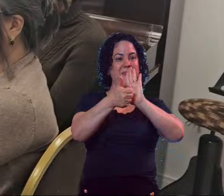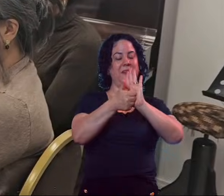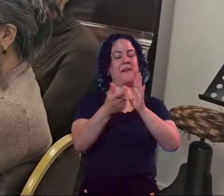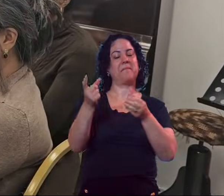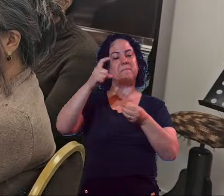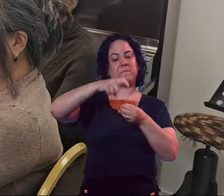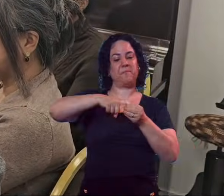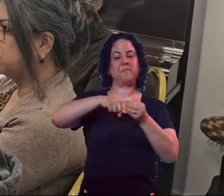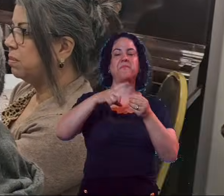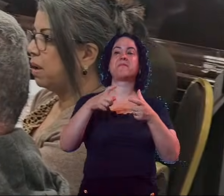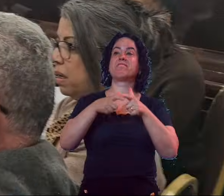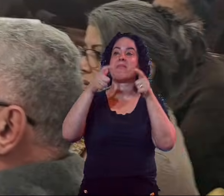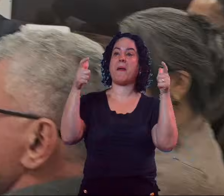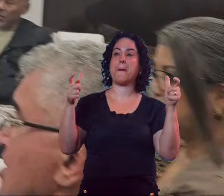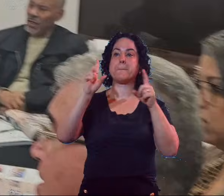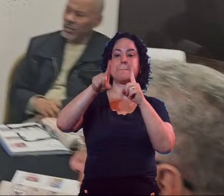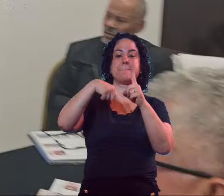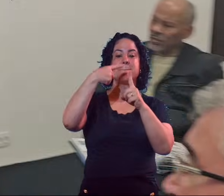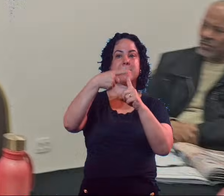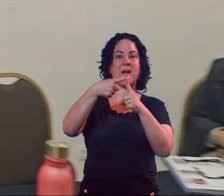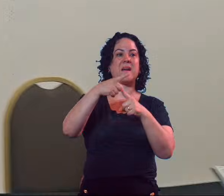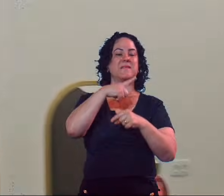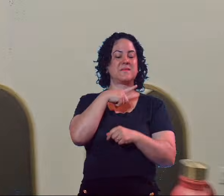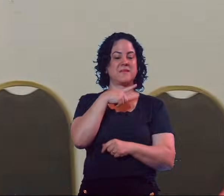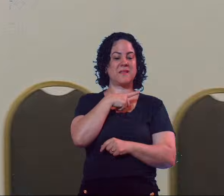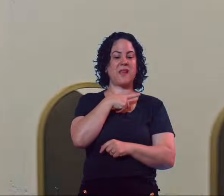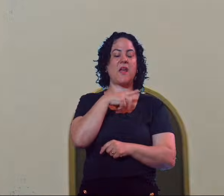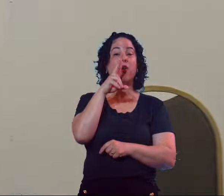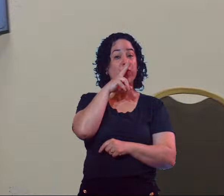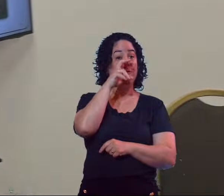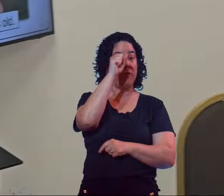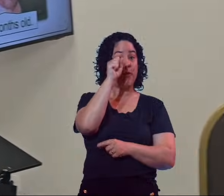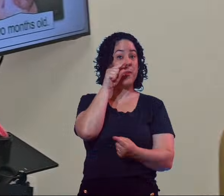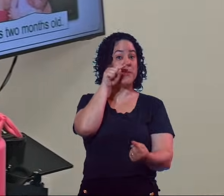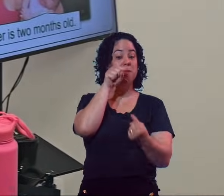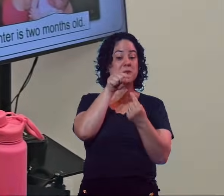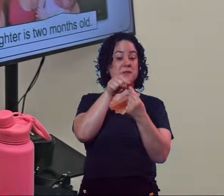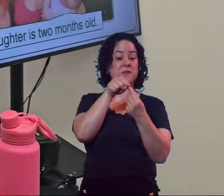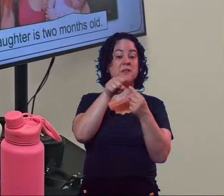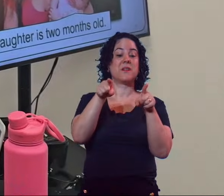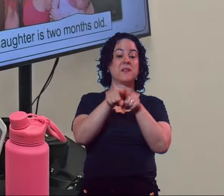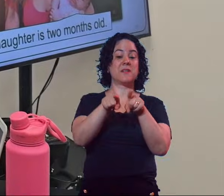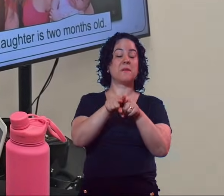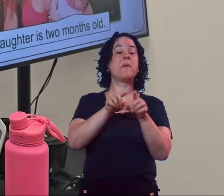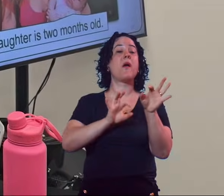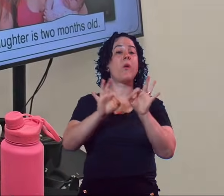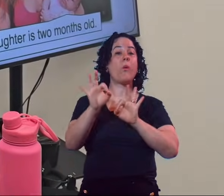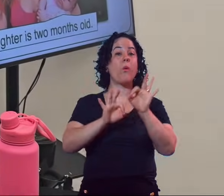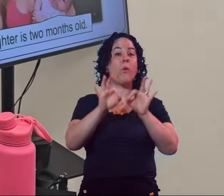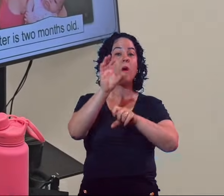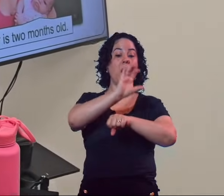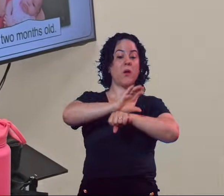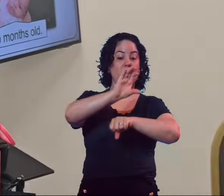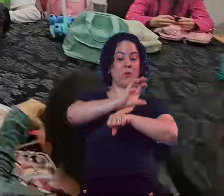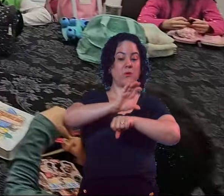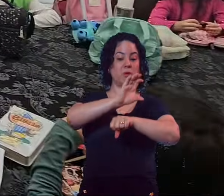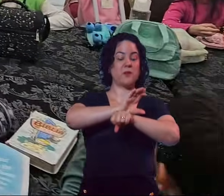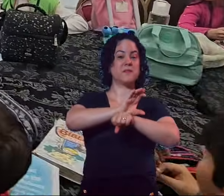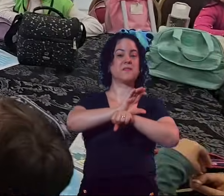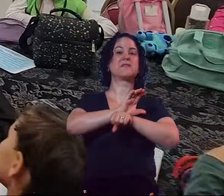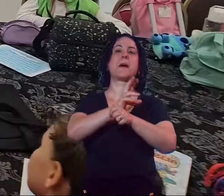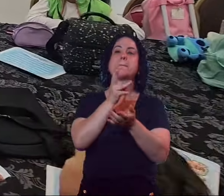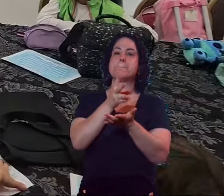parceria ampliou ainda mais o alcance, fortaleceu o propósito, organizou os cursos dentro de